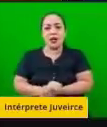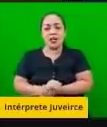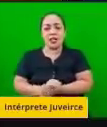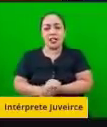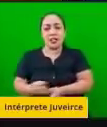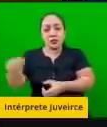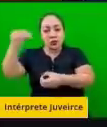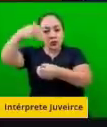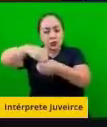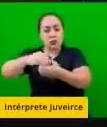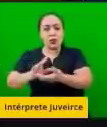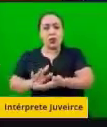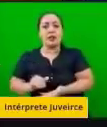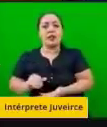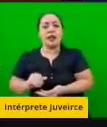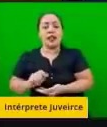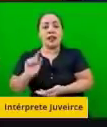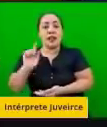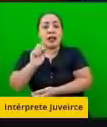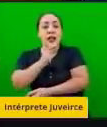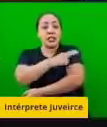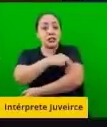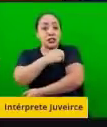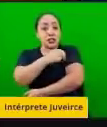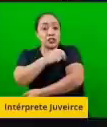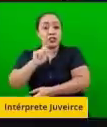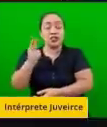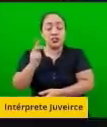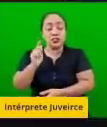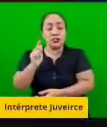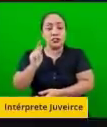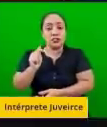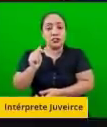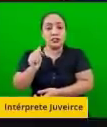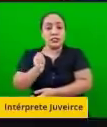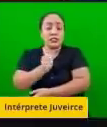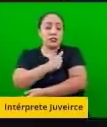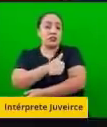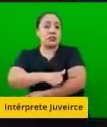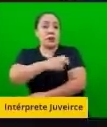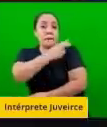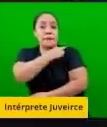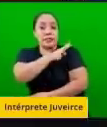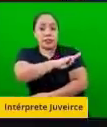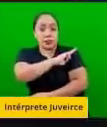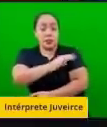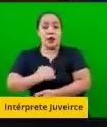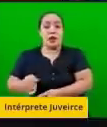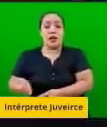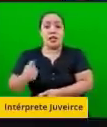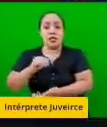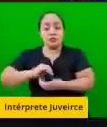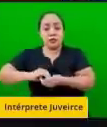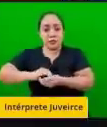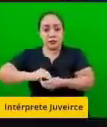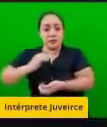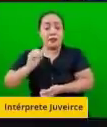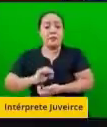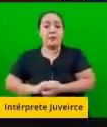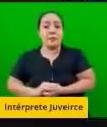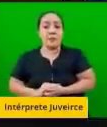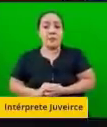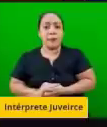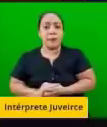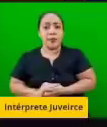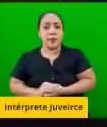do ensino fundamental e médio, na GFEM, CEMED. E hoje vamos comentar um pouco sobre o